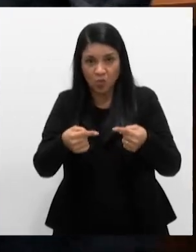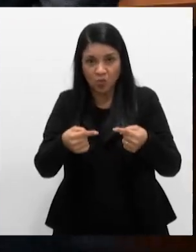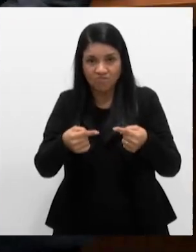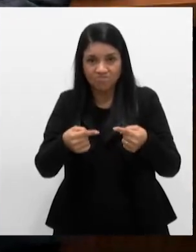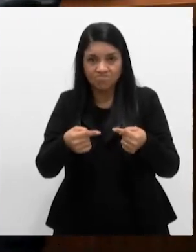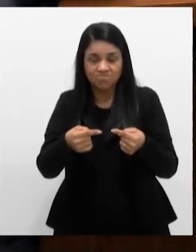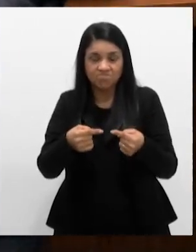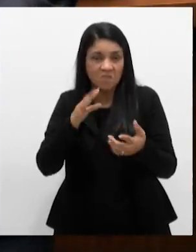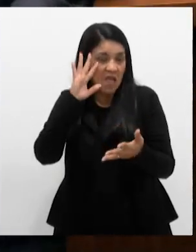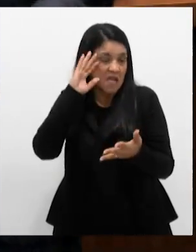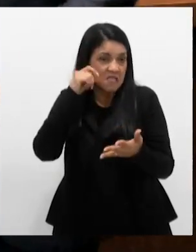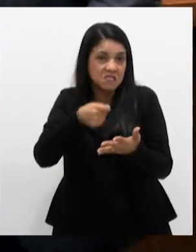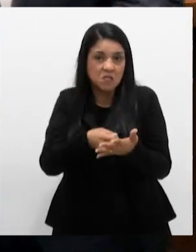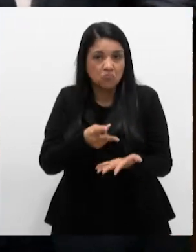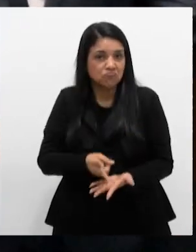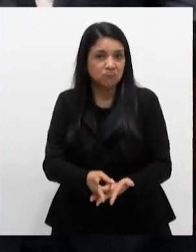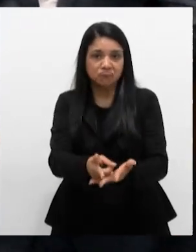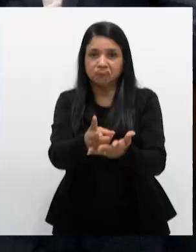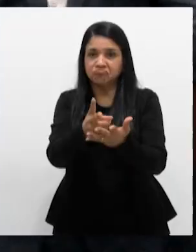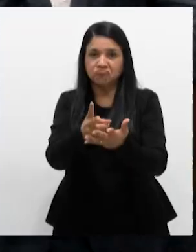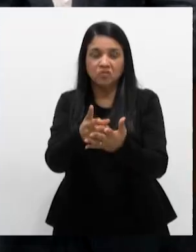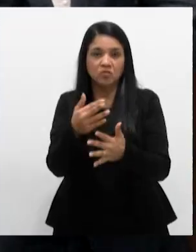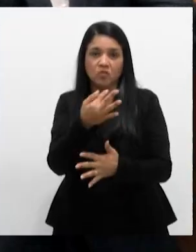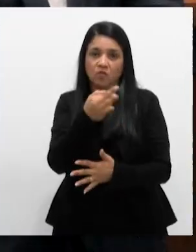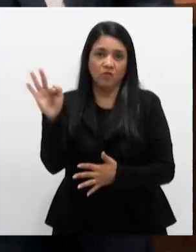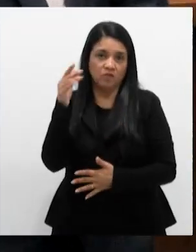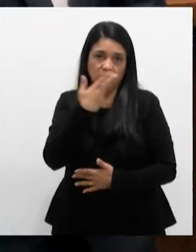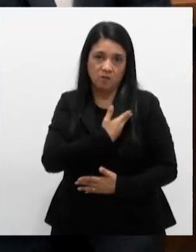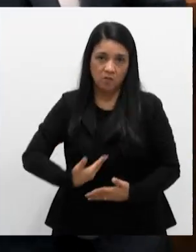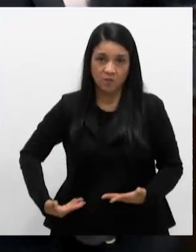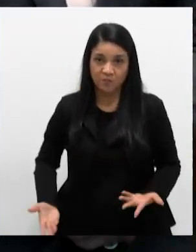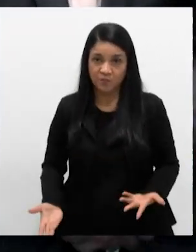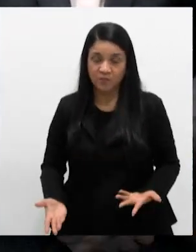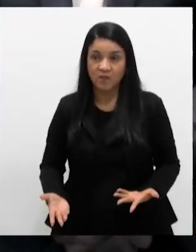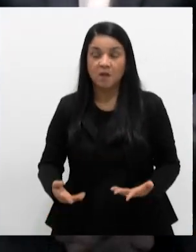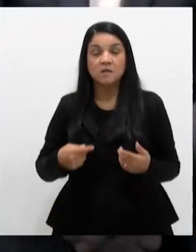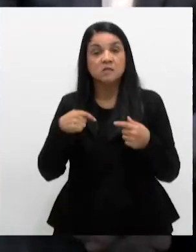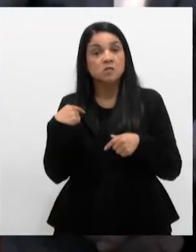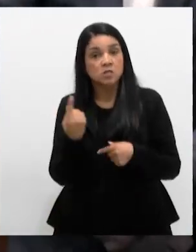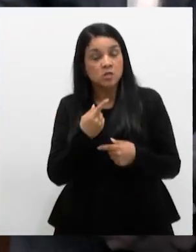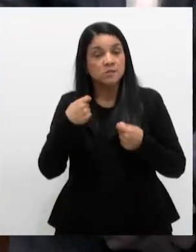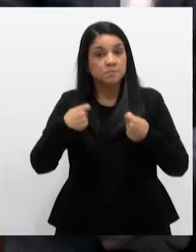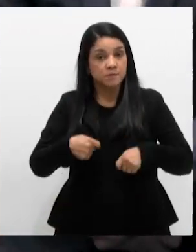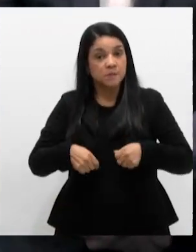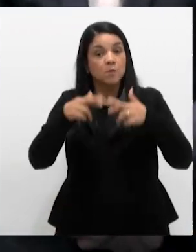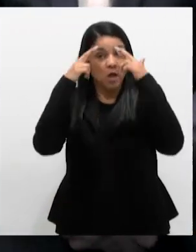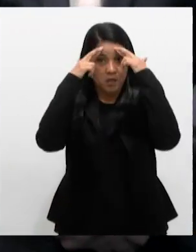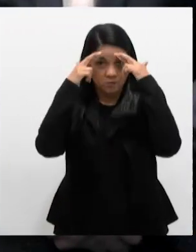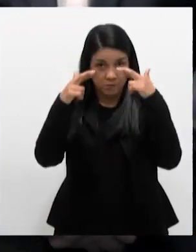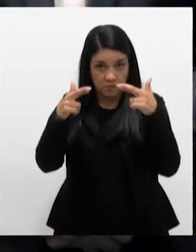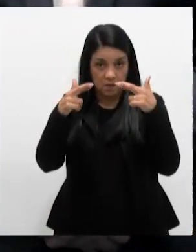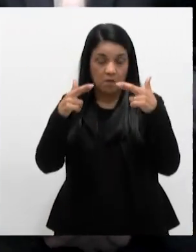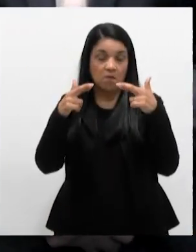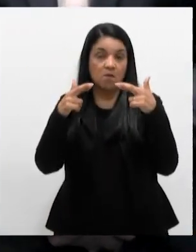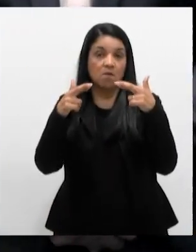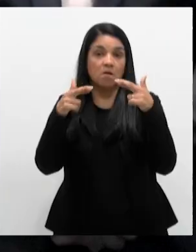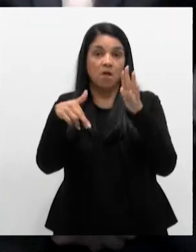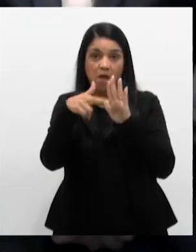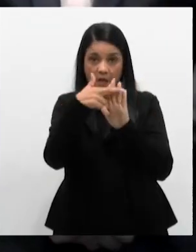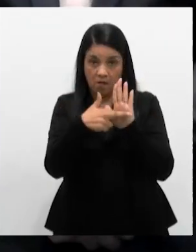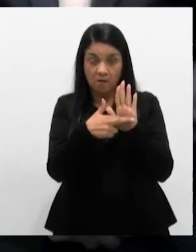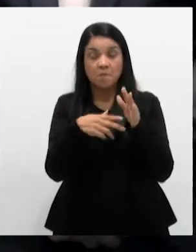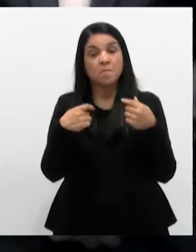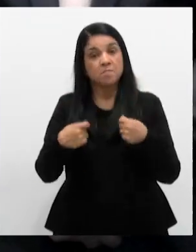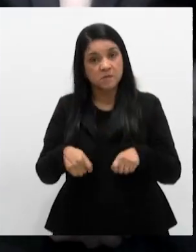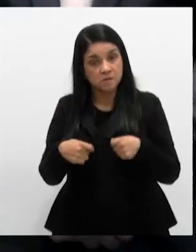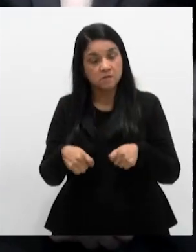aquela decisão vai ficar sedimentada para a eternidade. Então, a gente tem não só respeitado, a gente tem obviamente respeitado, mas tem